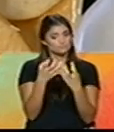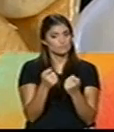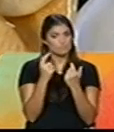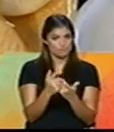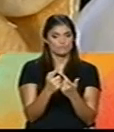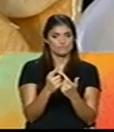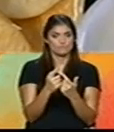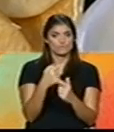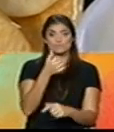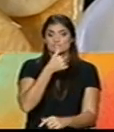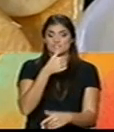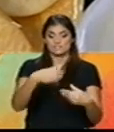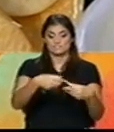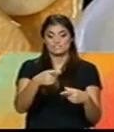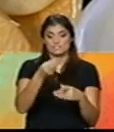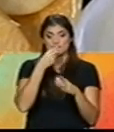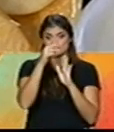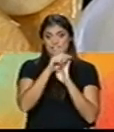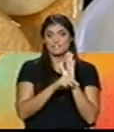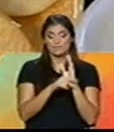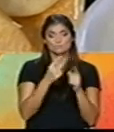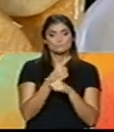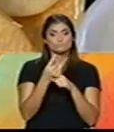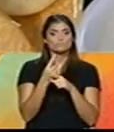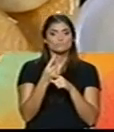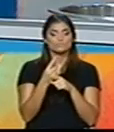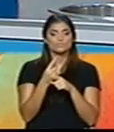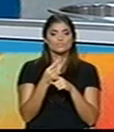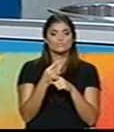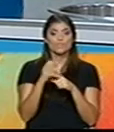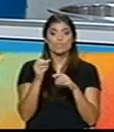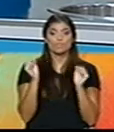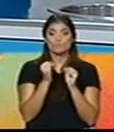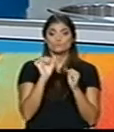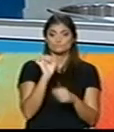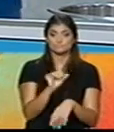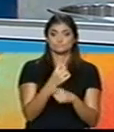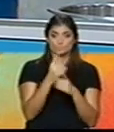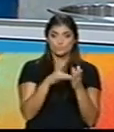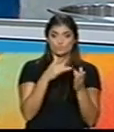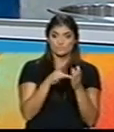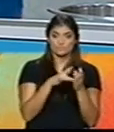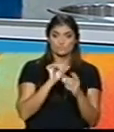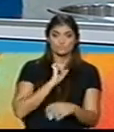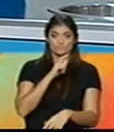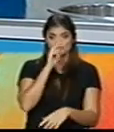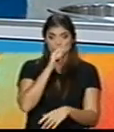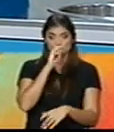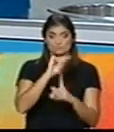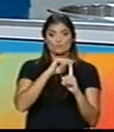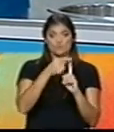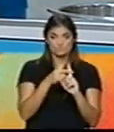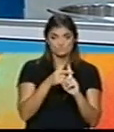também optei por esta receita, porque é uma receita de outono, porque o meu livro tem as estações do